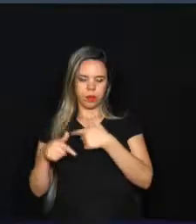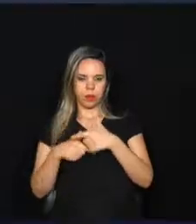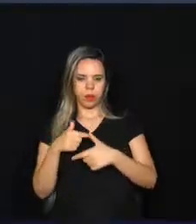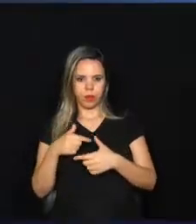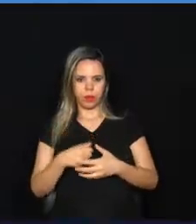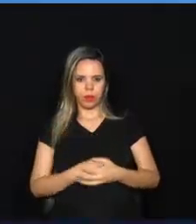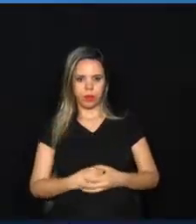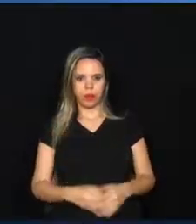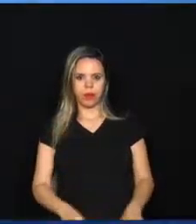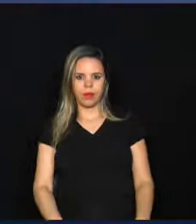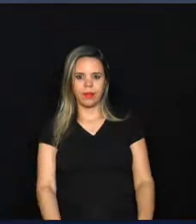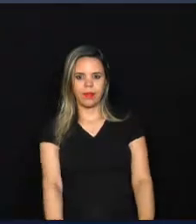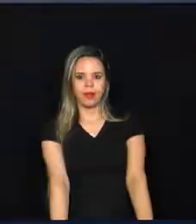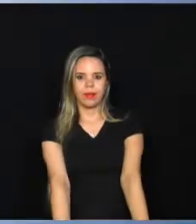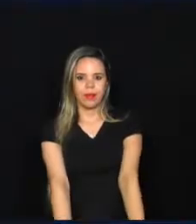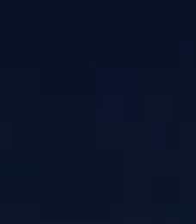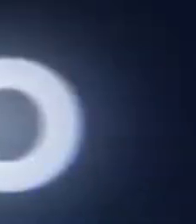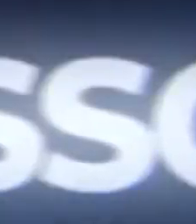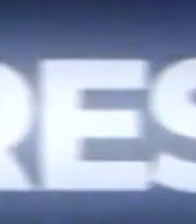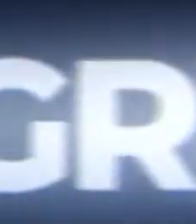plantão.